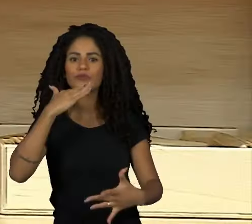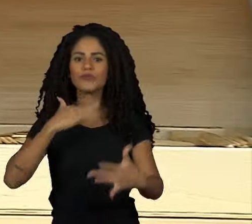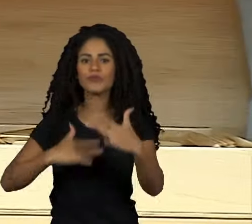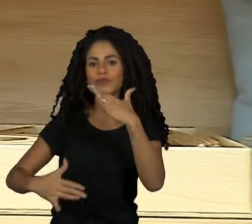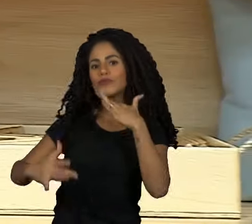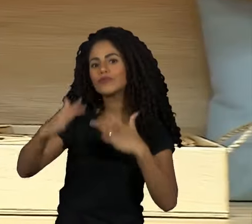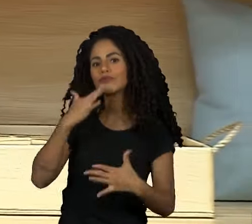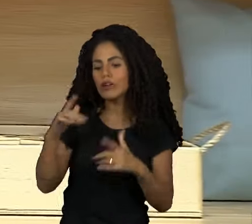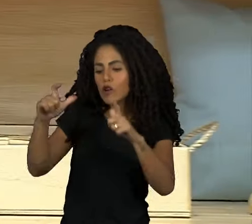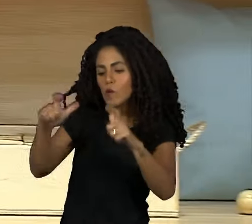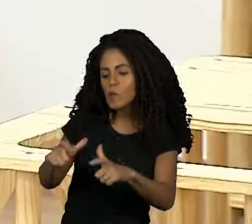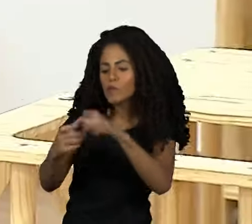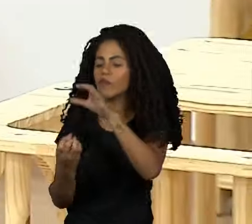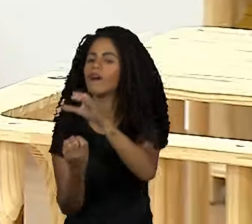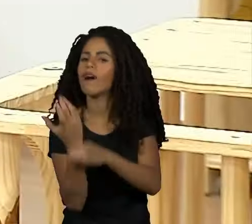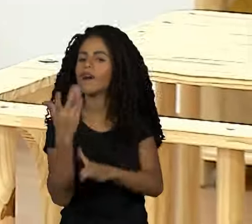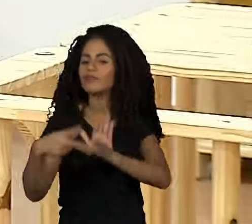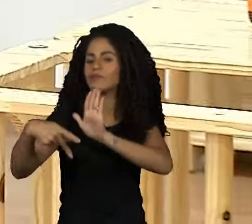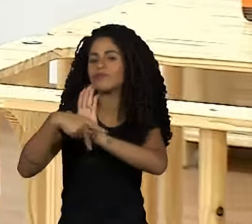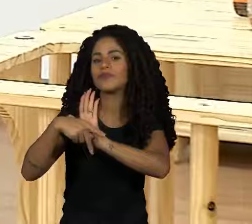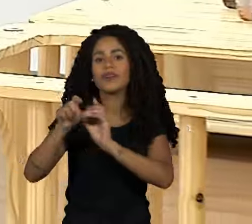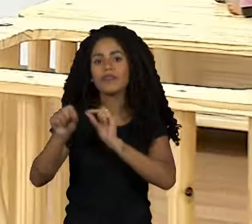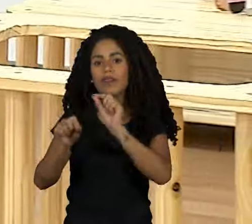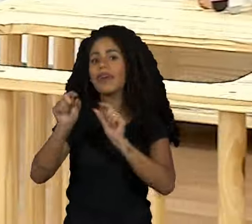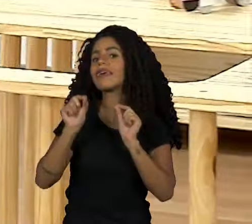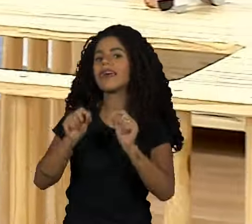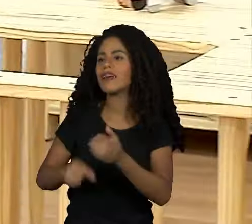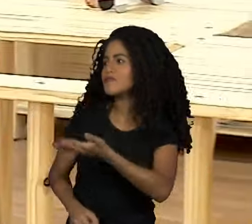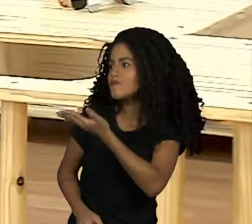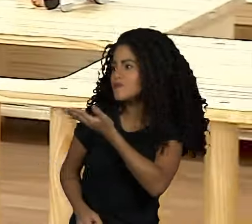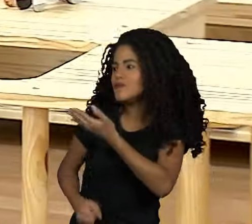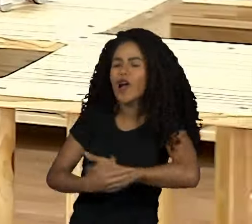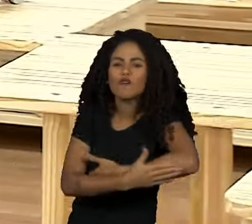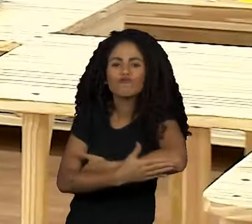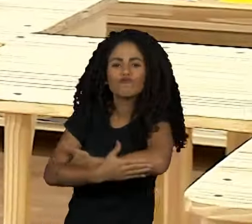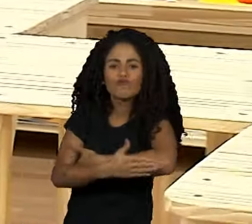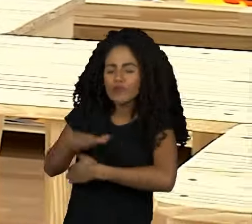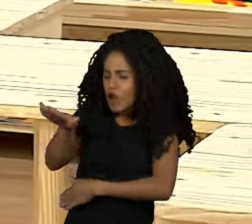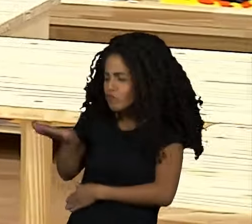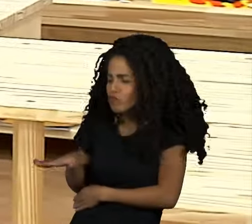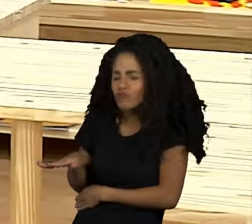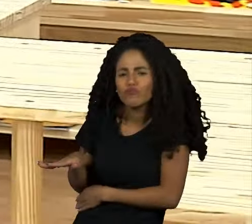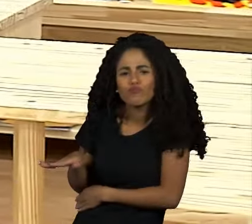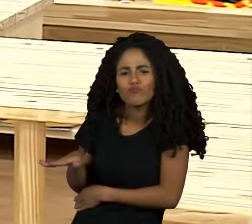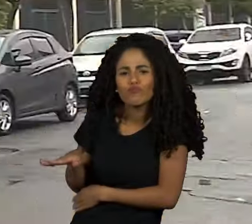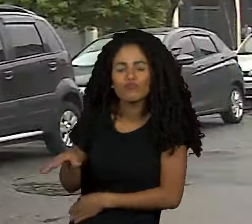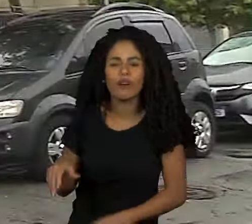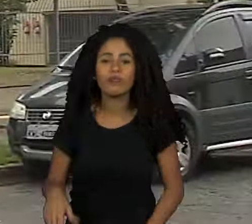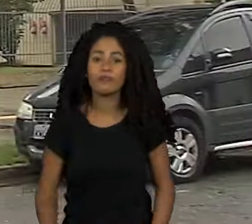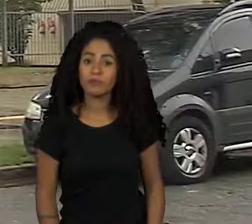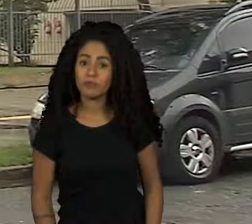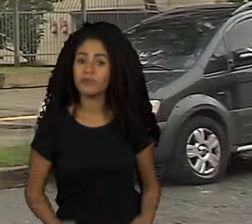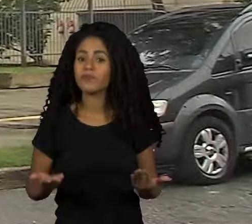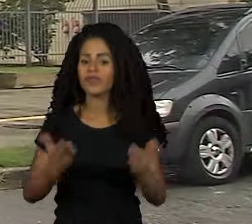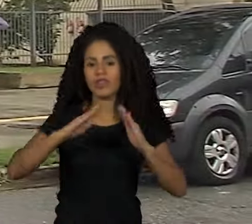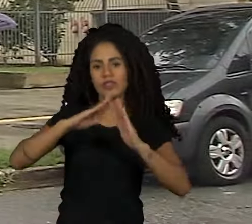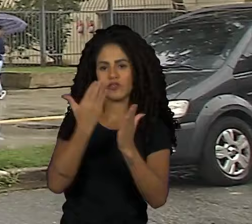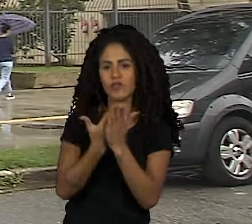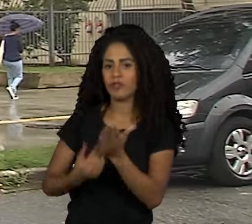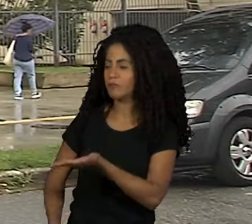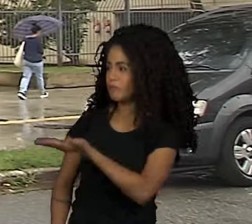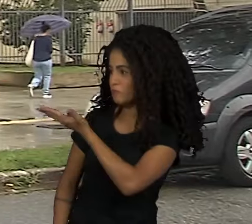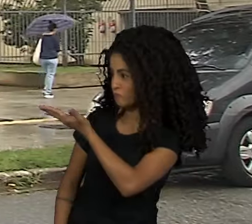Um lugar criado especialmente para eles, os bebês e as crianças. Estamos no céu